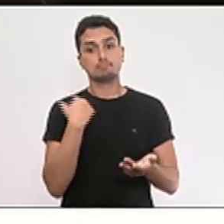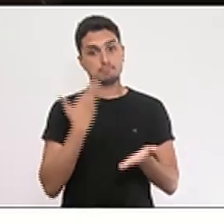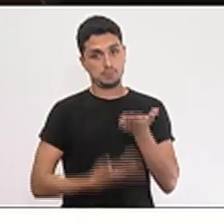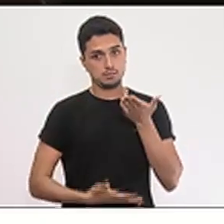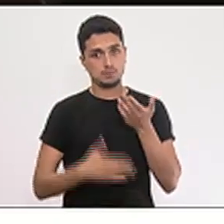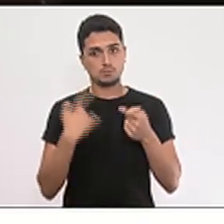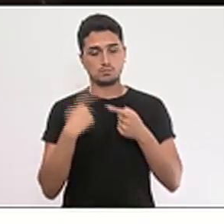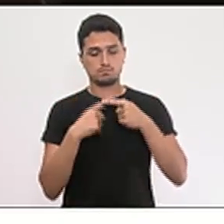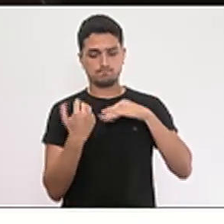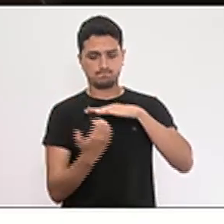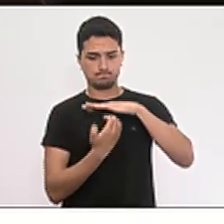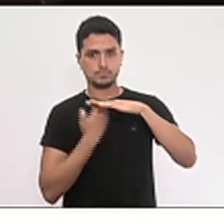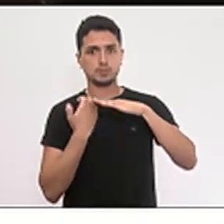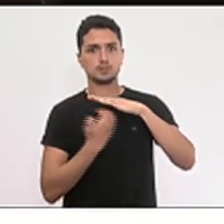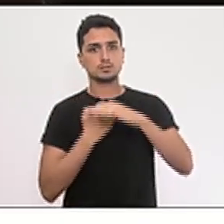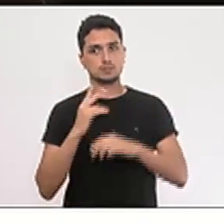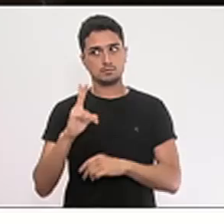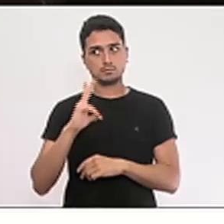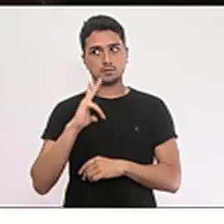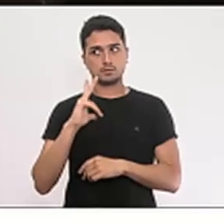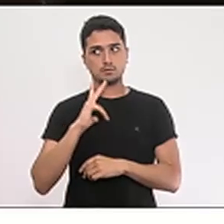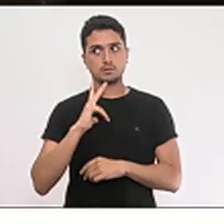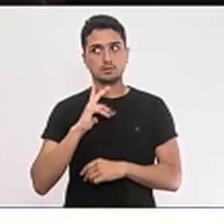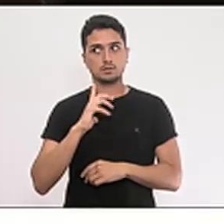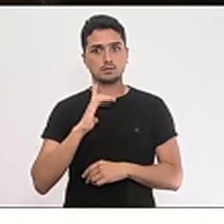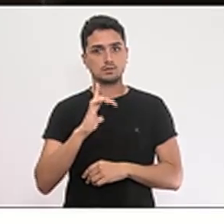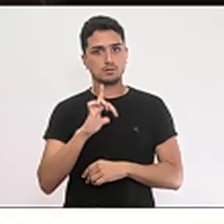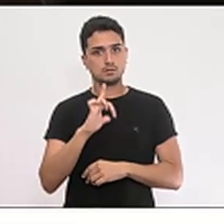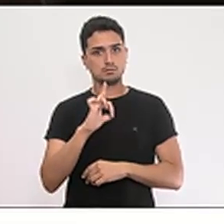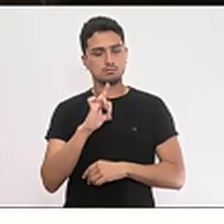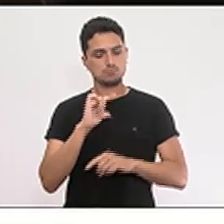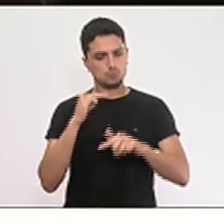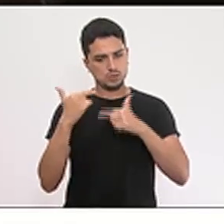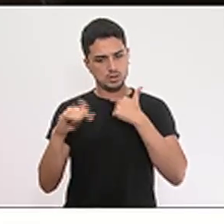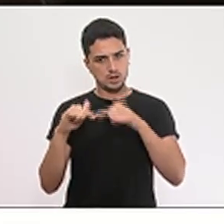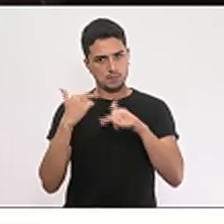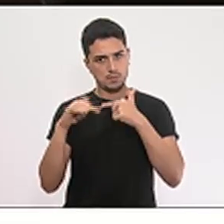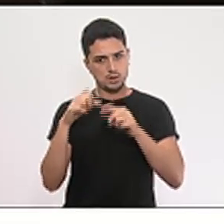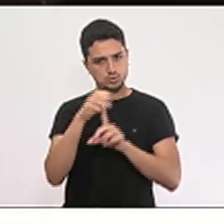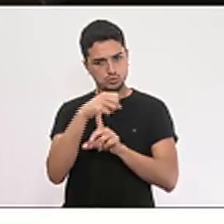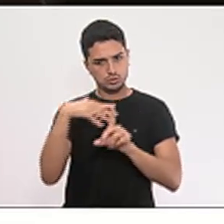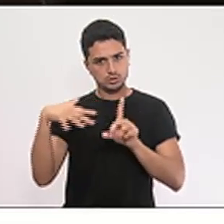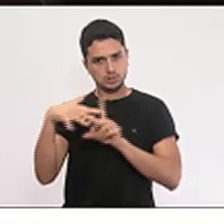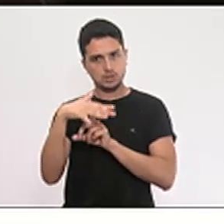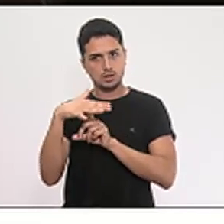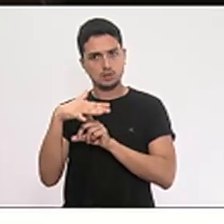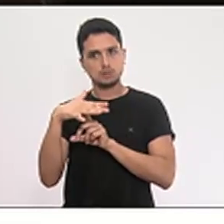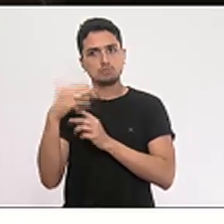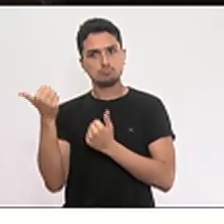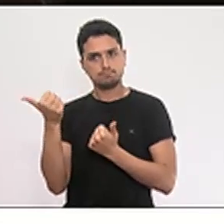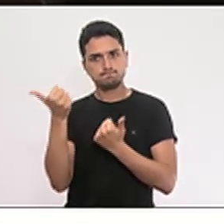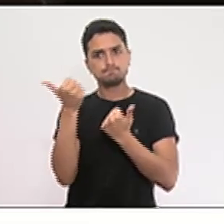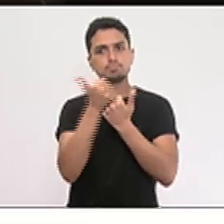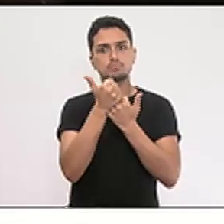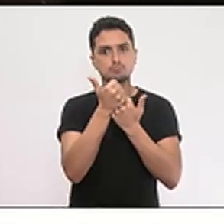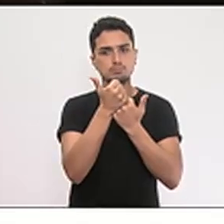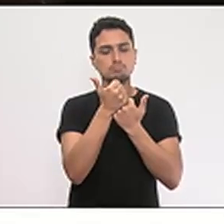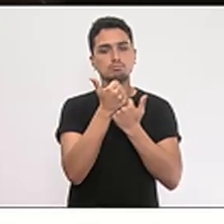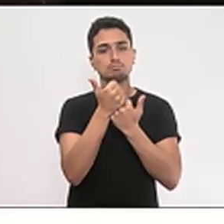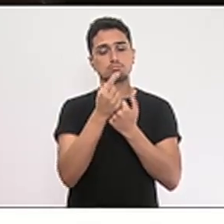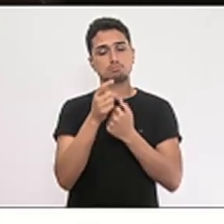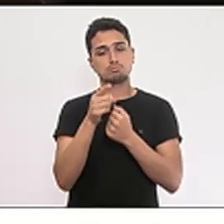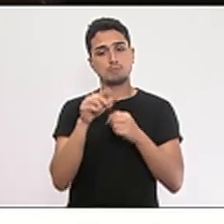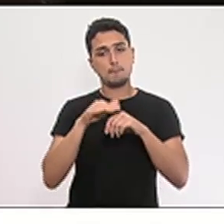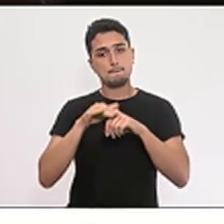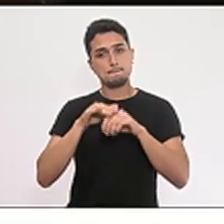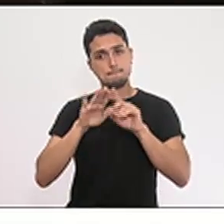empresa privada, ela presta um grande serviço à sociedade, mas ela visa essencialmente lucro.